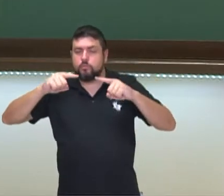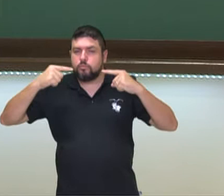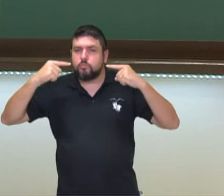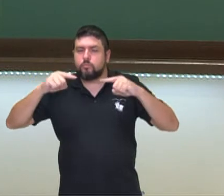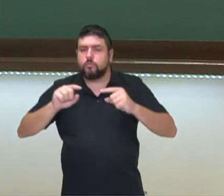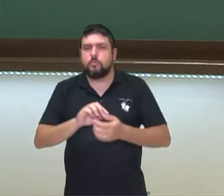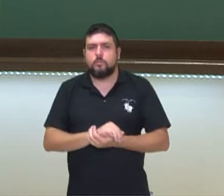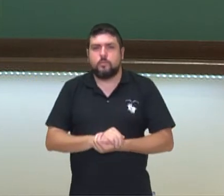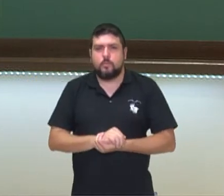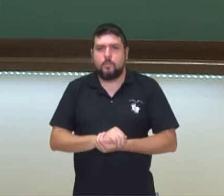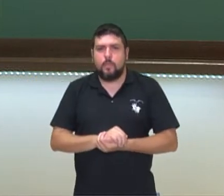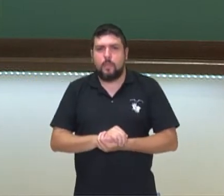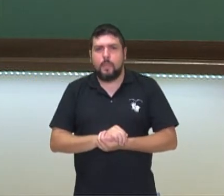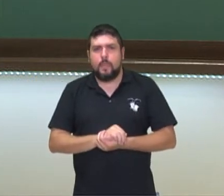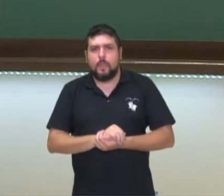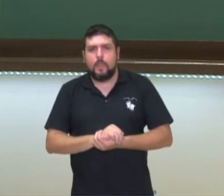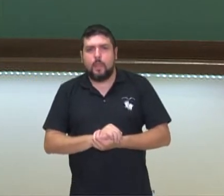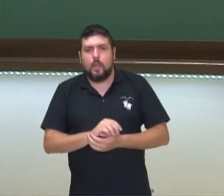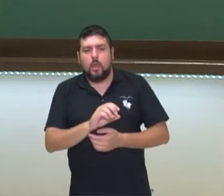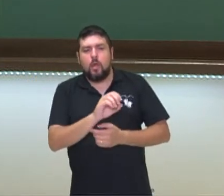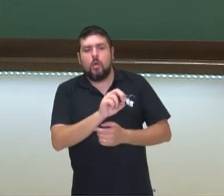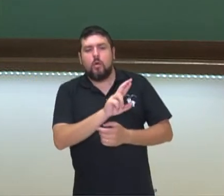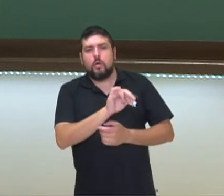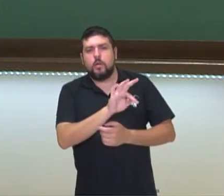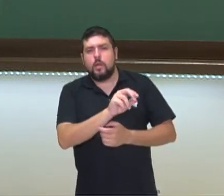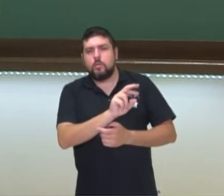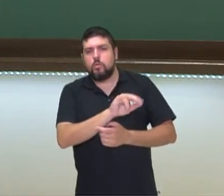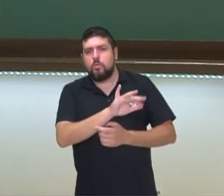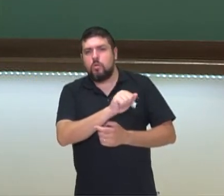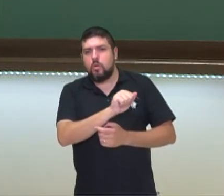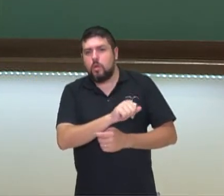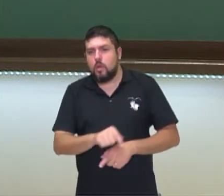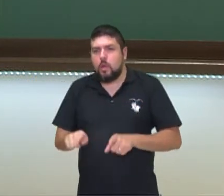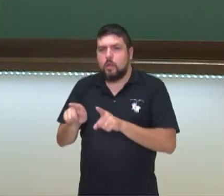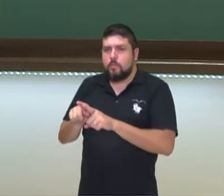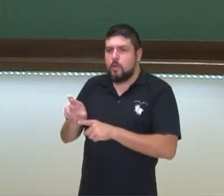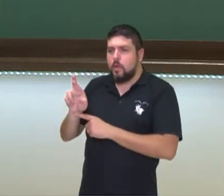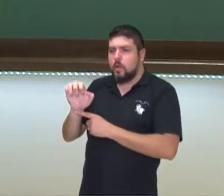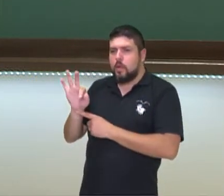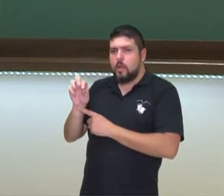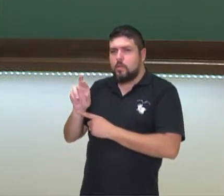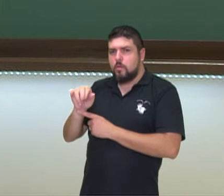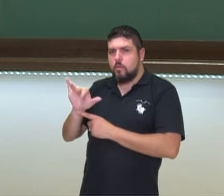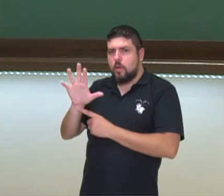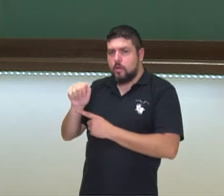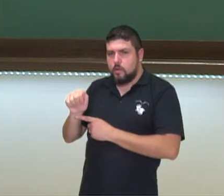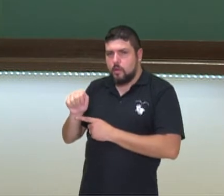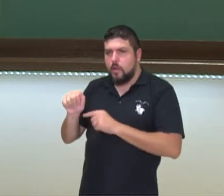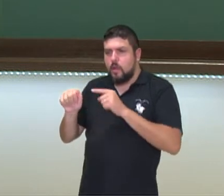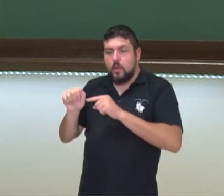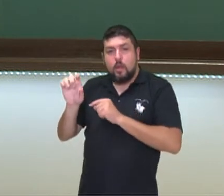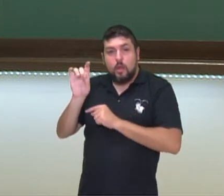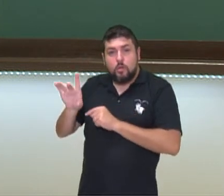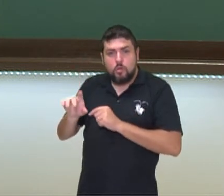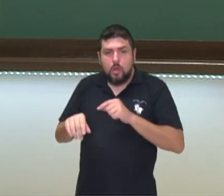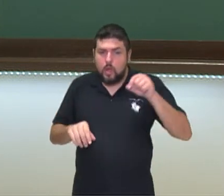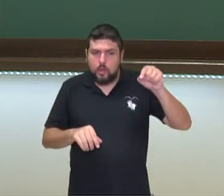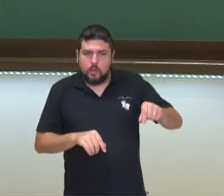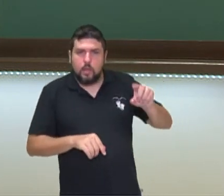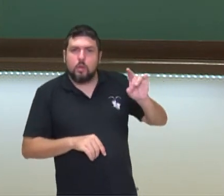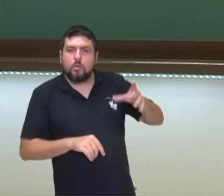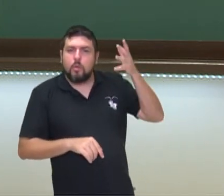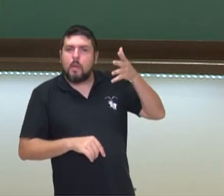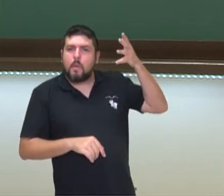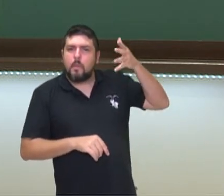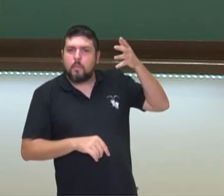oratória e a retórica são muito parecidas, convencer as pessoas no discurso. Mas a retórica não é só o discurso falado.